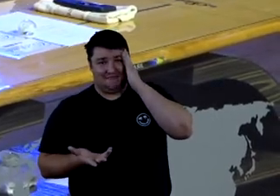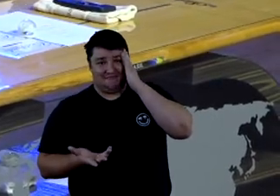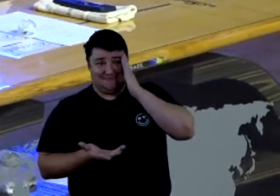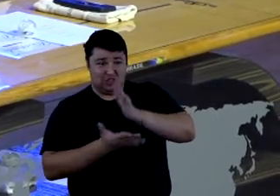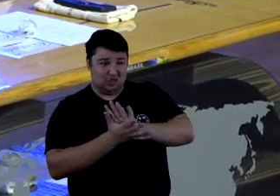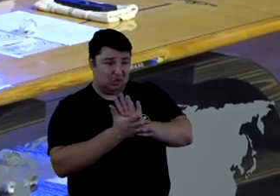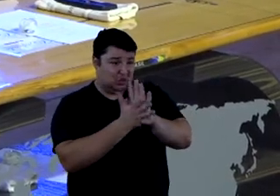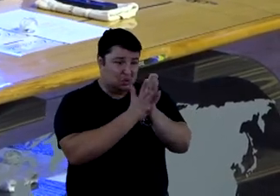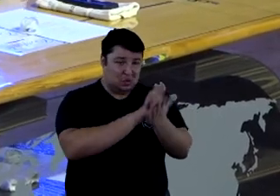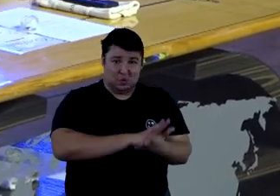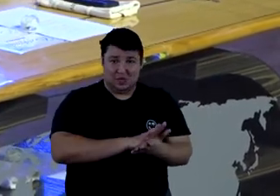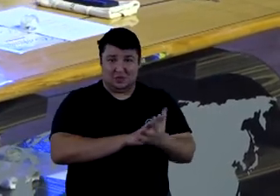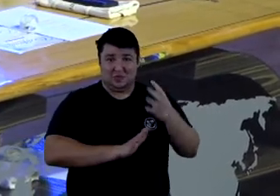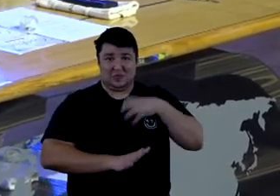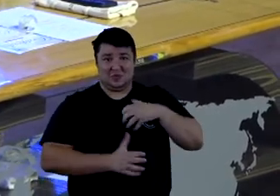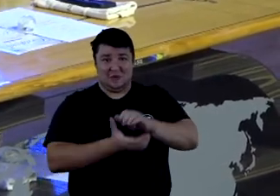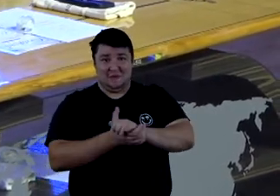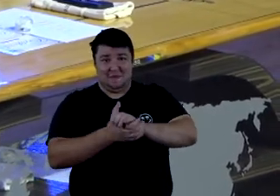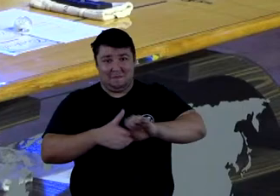para separar,